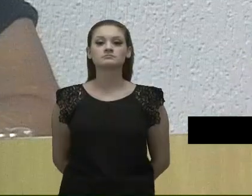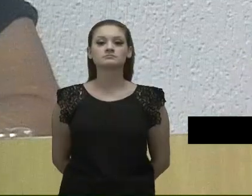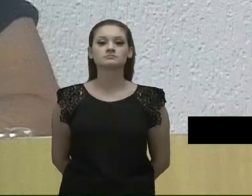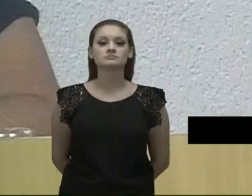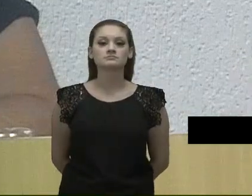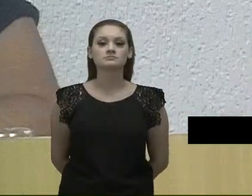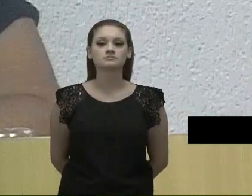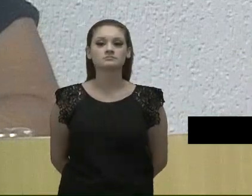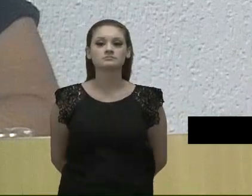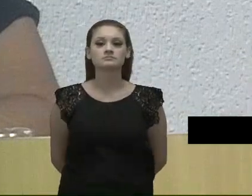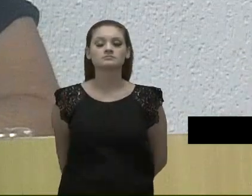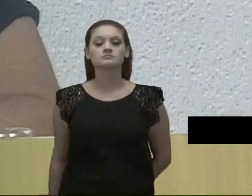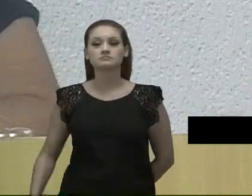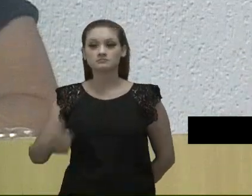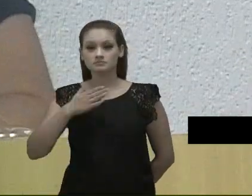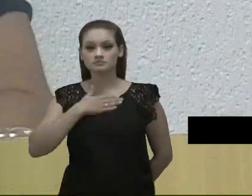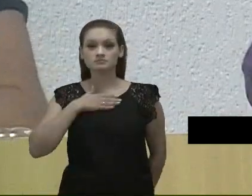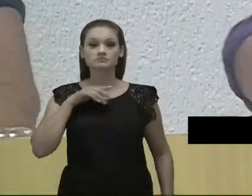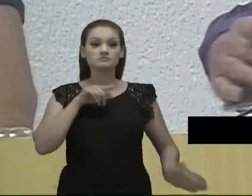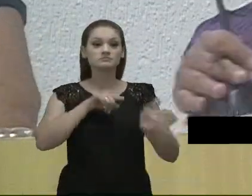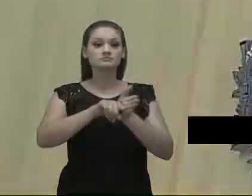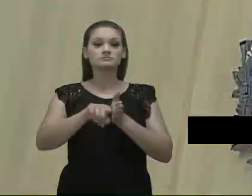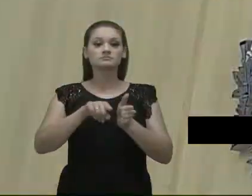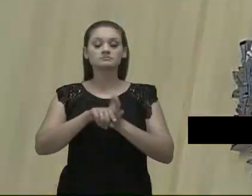Presidente, são essas minhas perguntas.